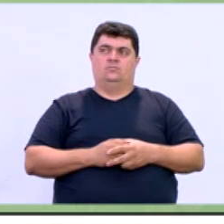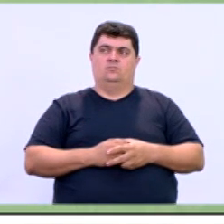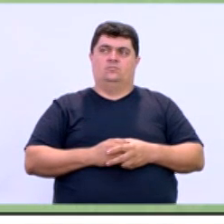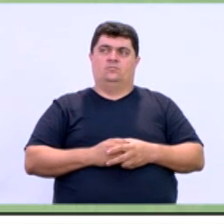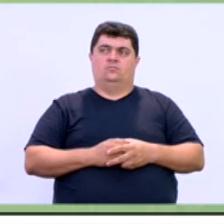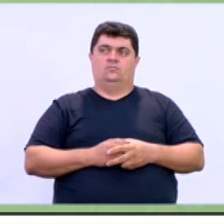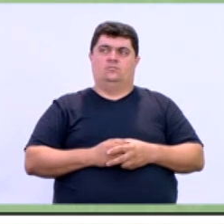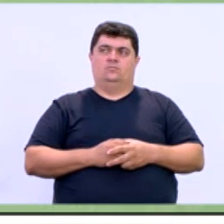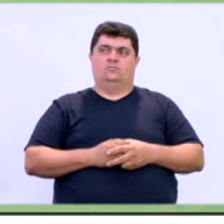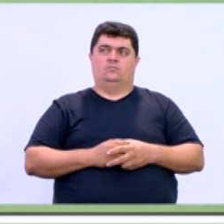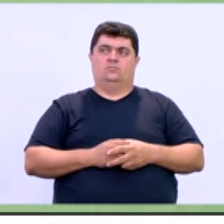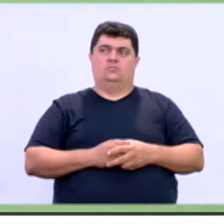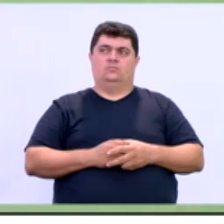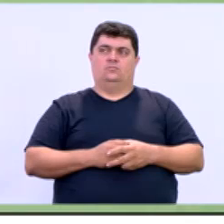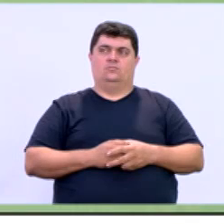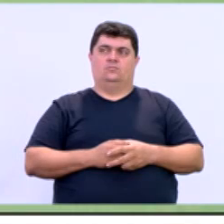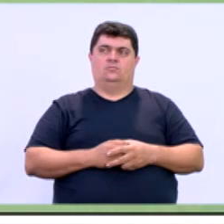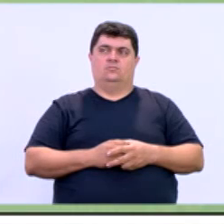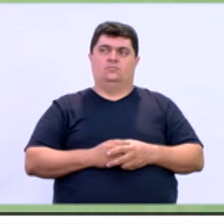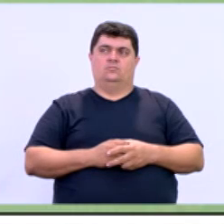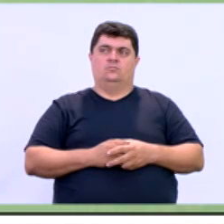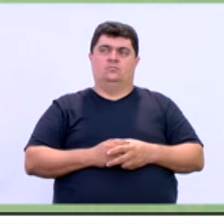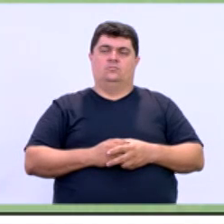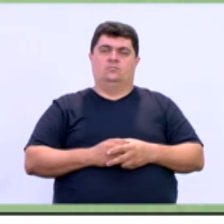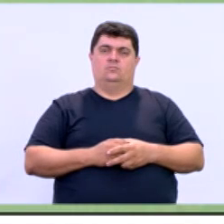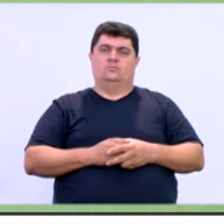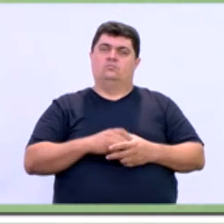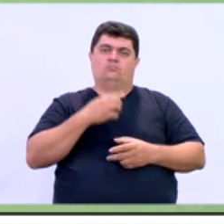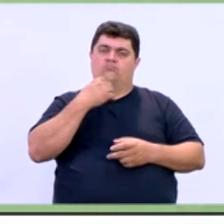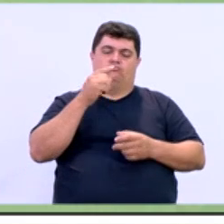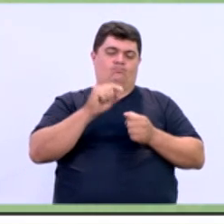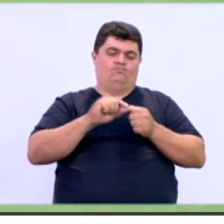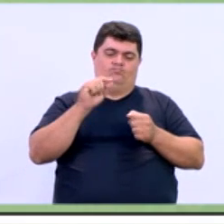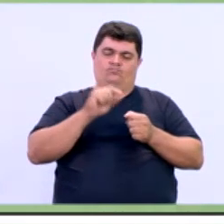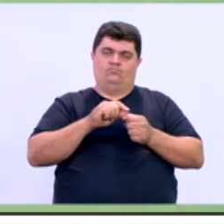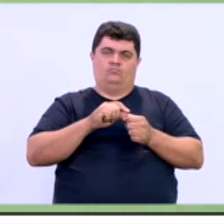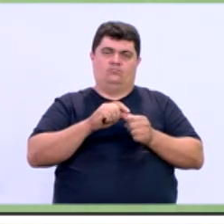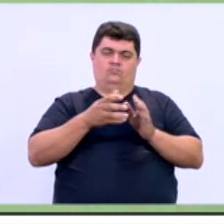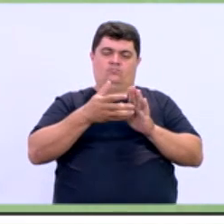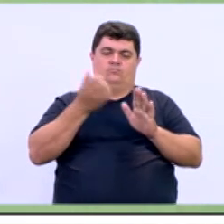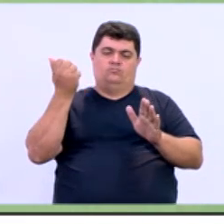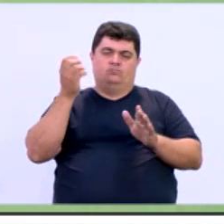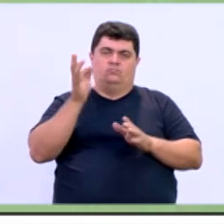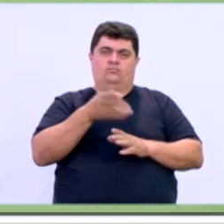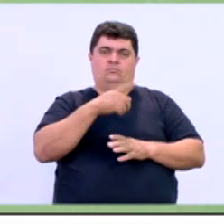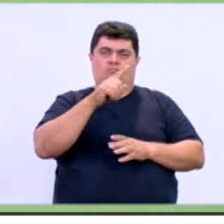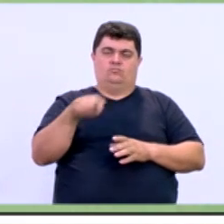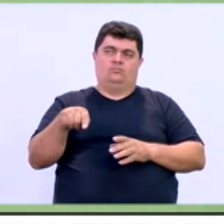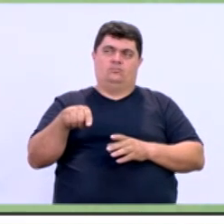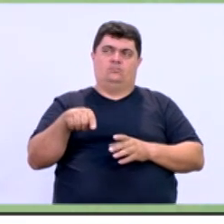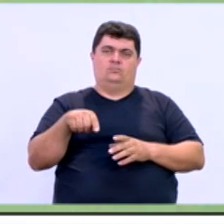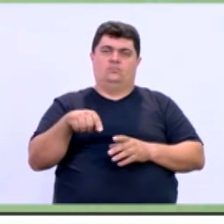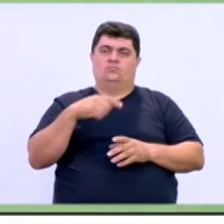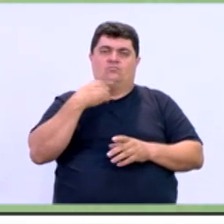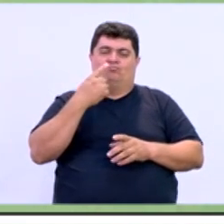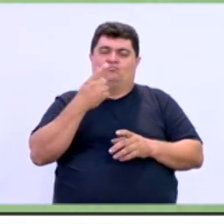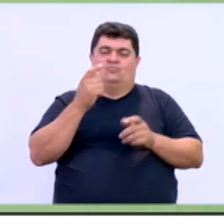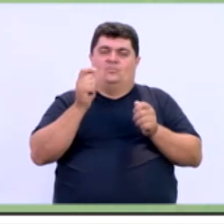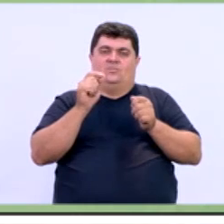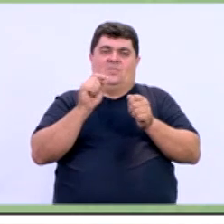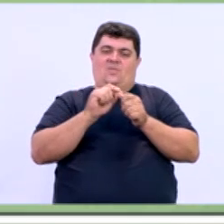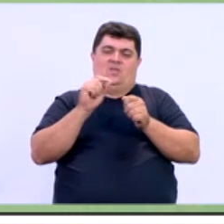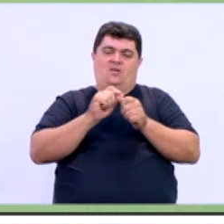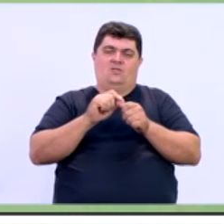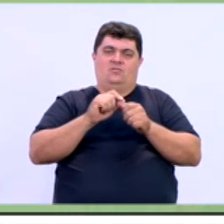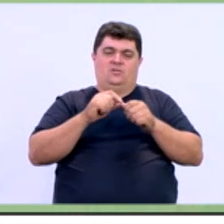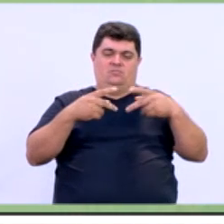incorreto. Então, nós não vamos fazer isso, tá? As tags de formulário não permitem esse